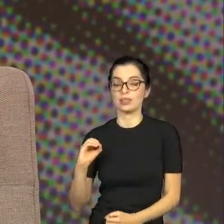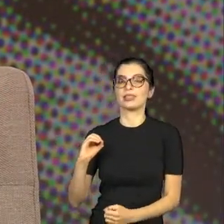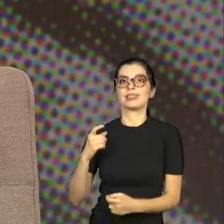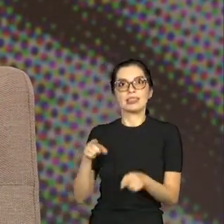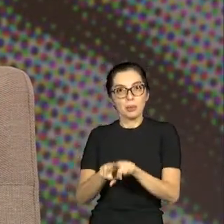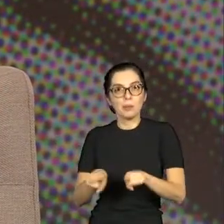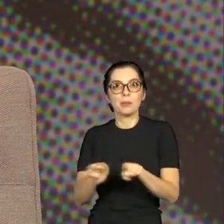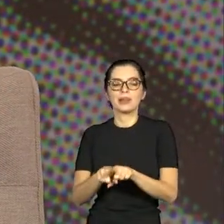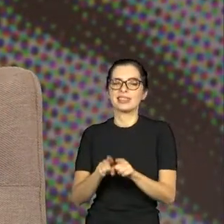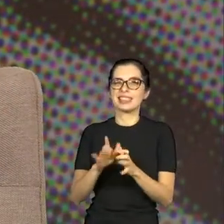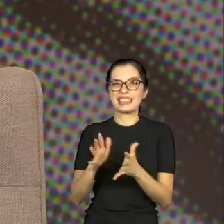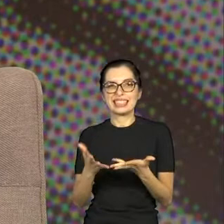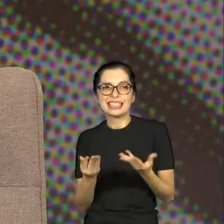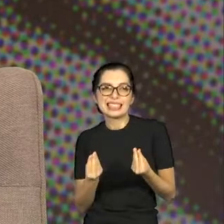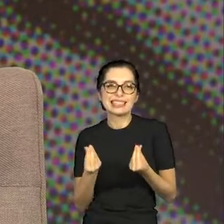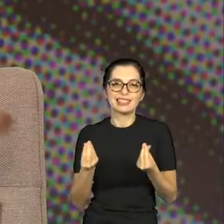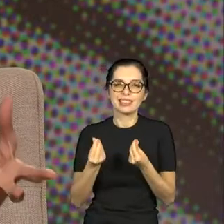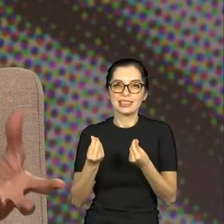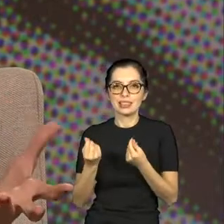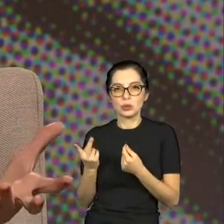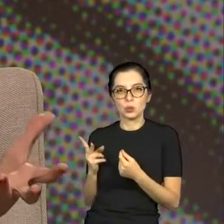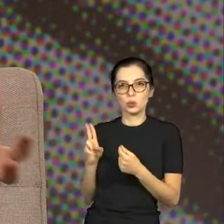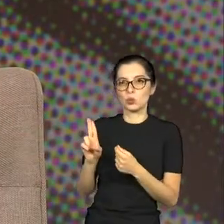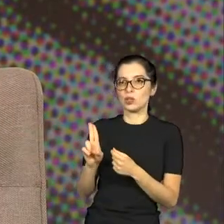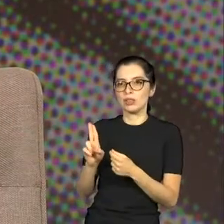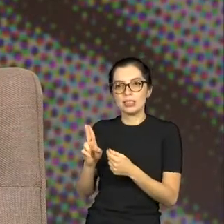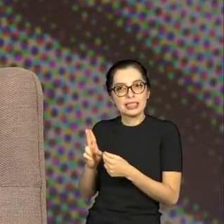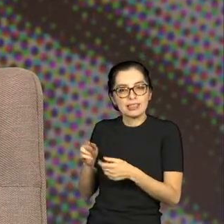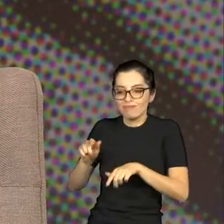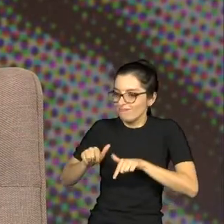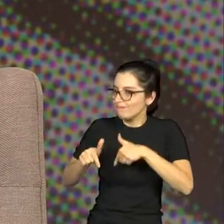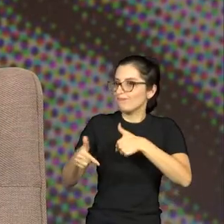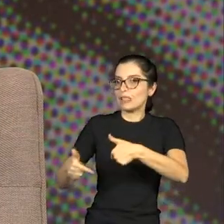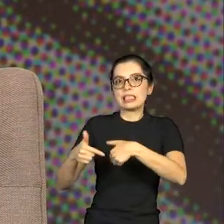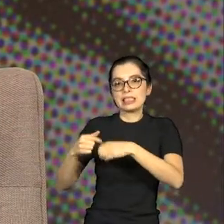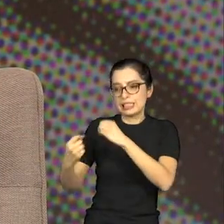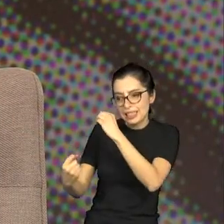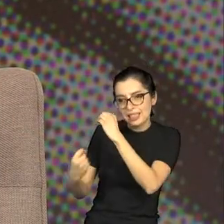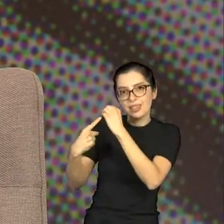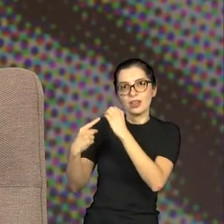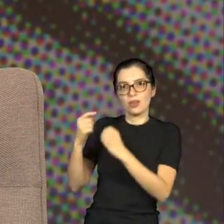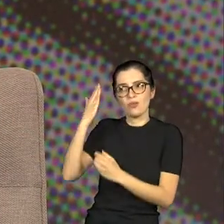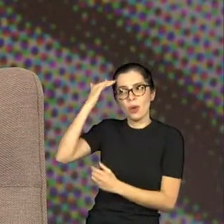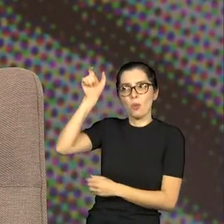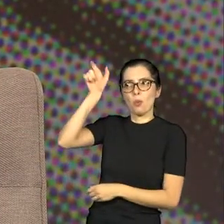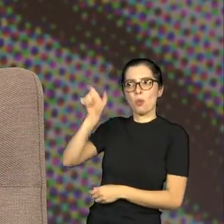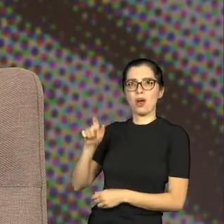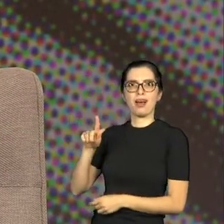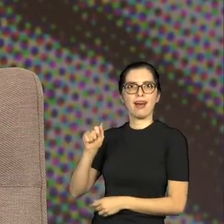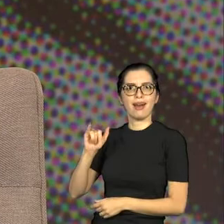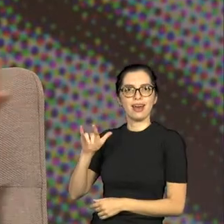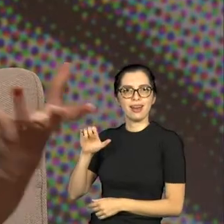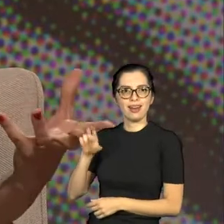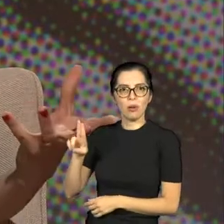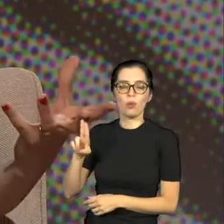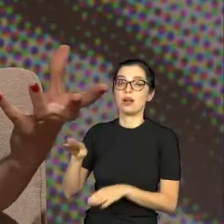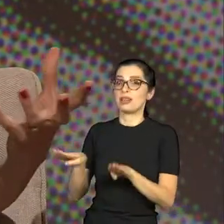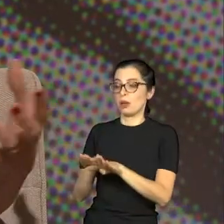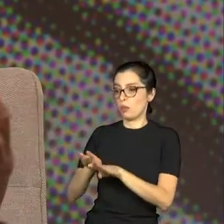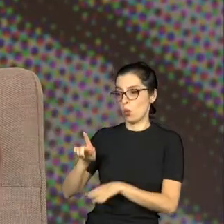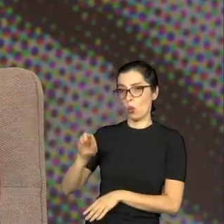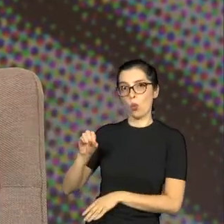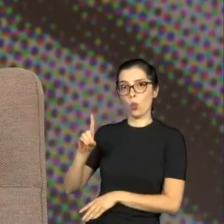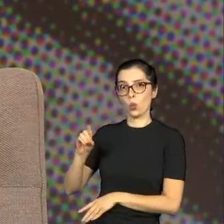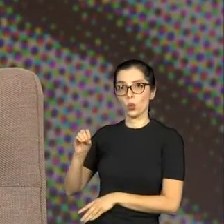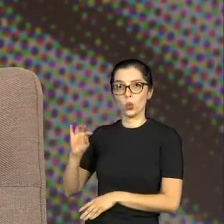o Galileu, eu falava, eu preciso fazer essa peça, eu preciso fazer essa peça. E aí, eu achava meio uma coisa